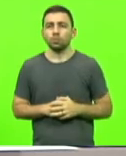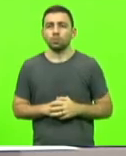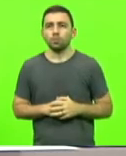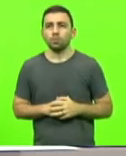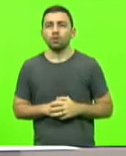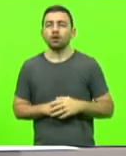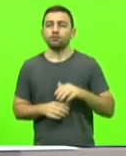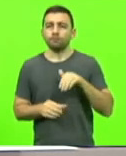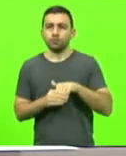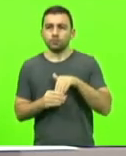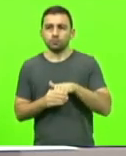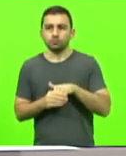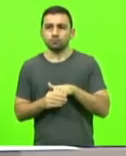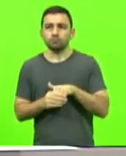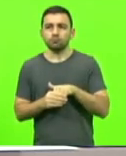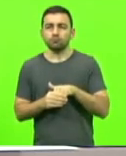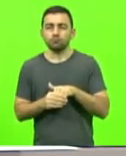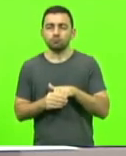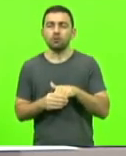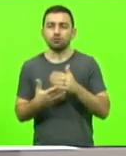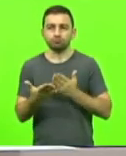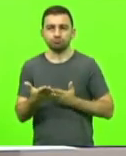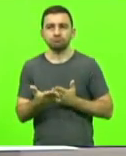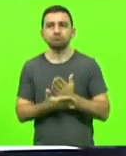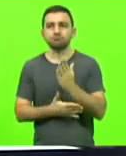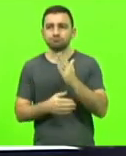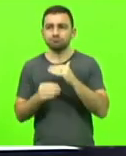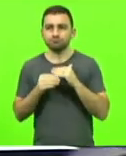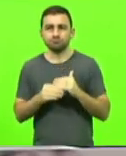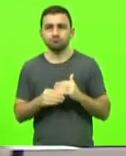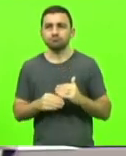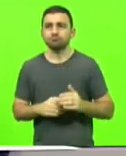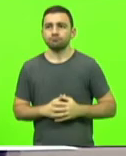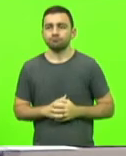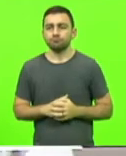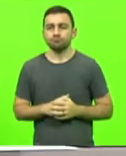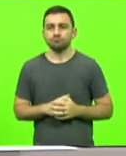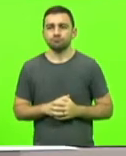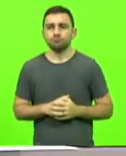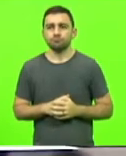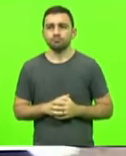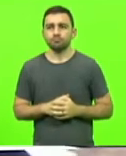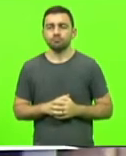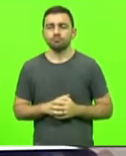Em votação? Aprovado por unanimidade.